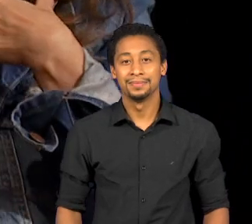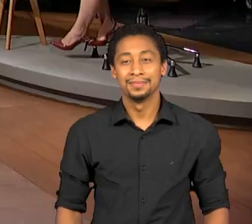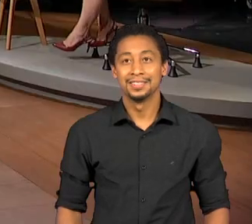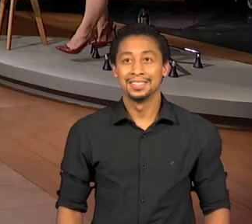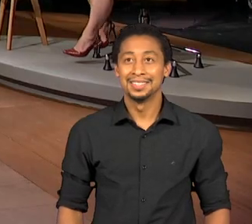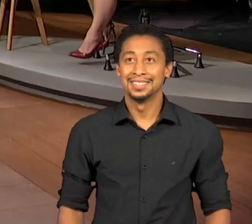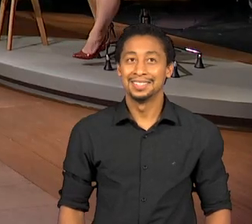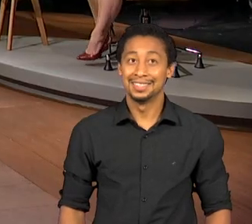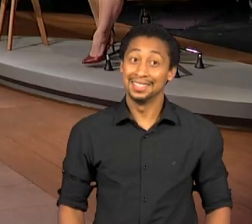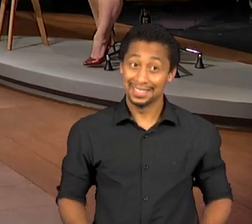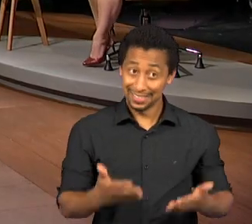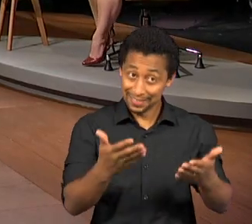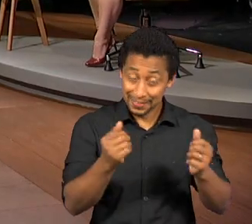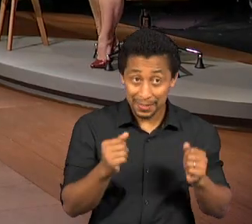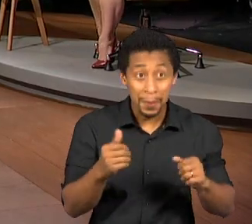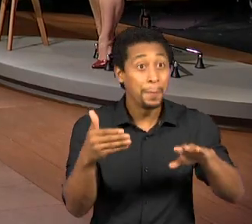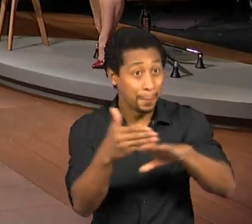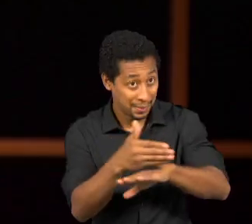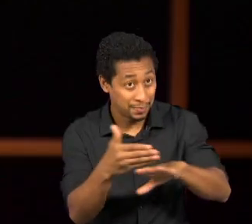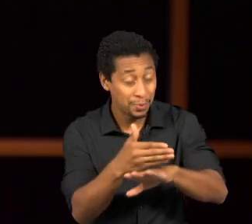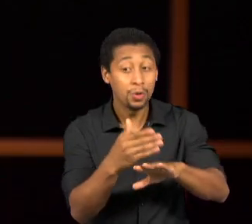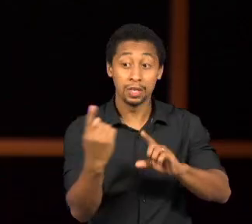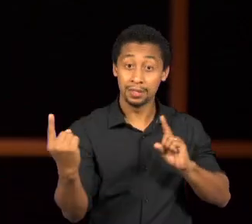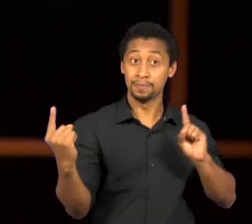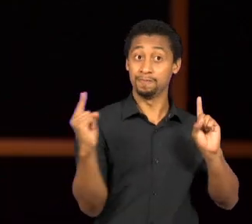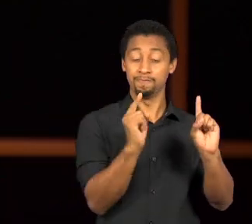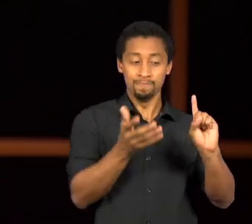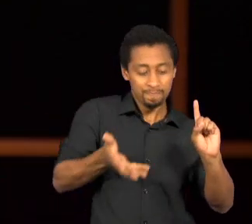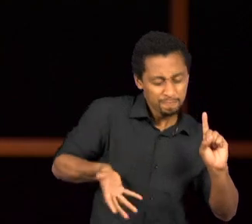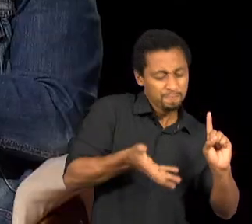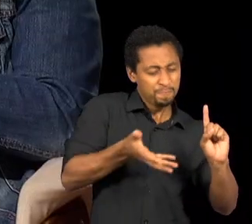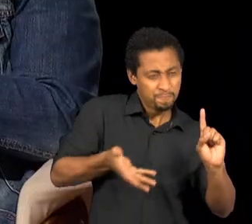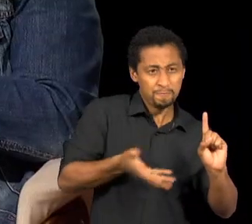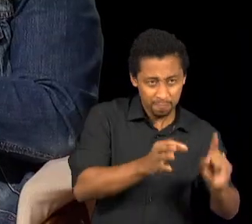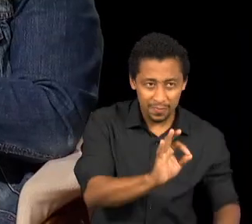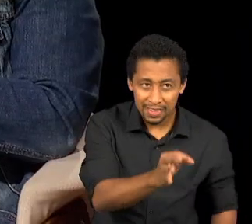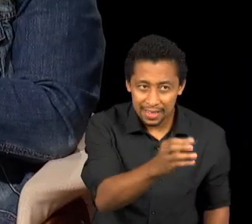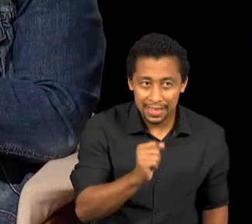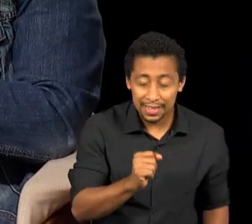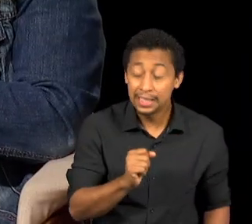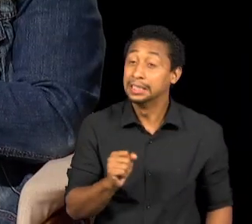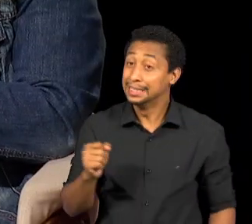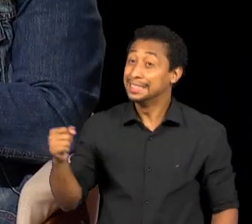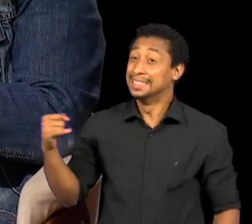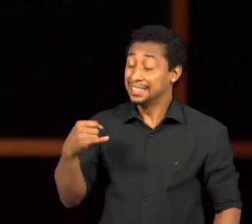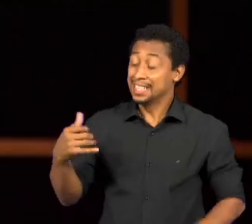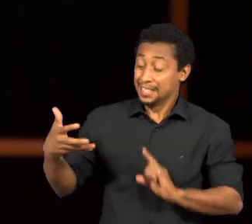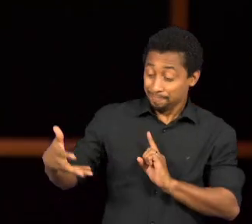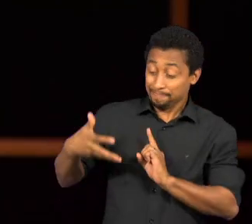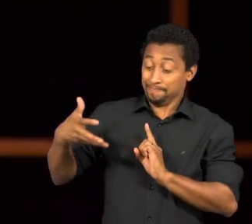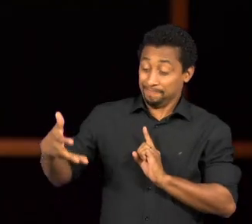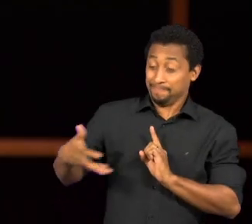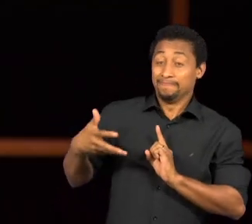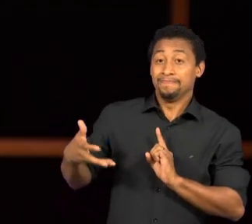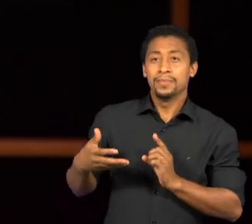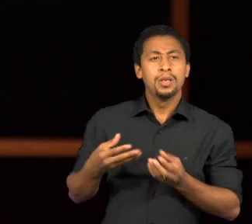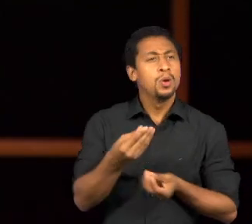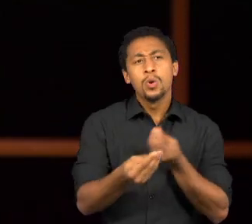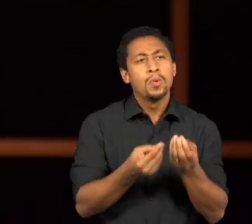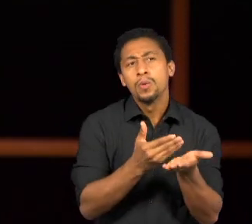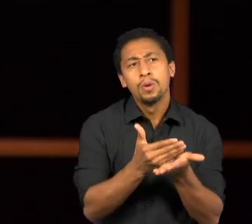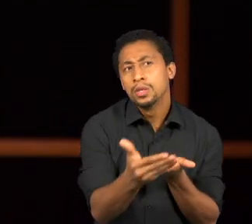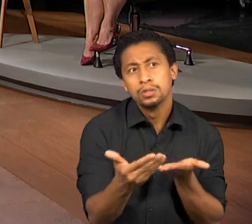Só fez parte, como teve uma grande influência, né, Maiara? Uma grande influência, gente. Como é que começou tudo isso? Como que você